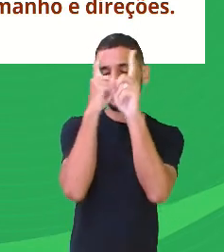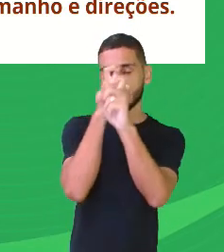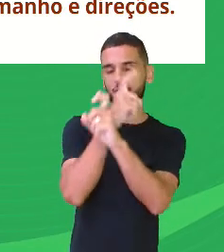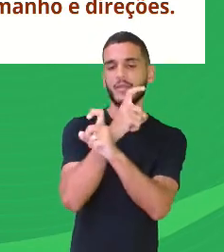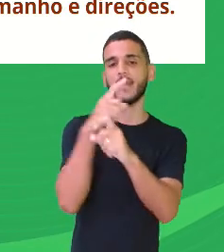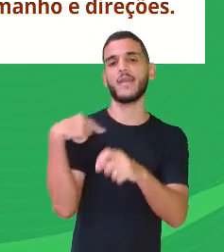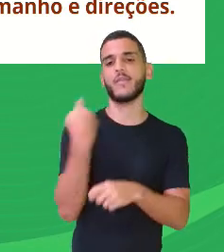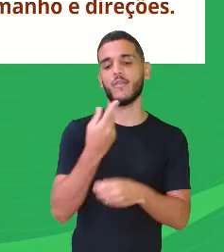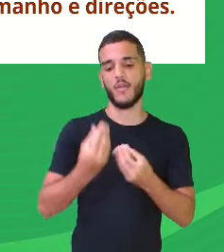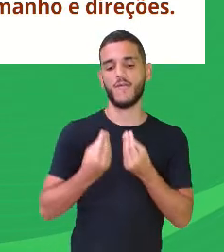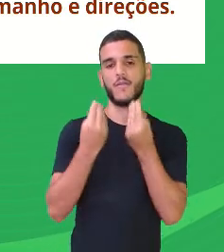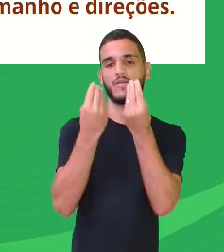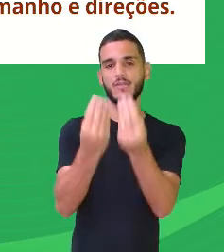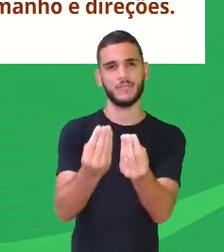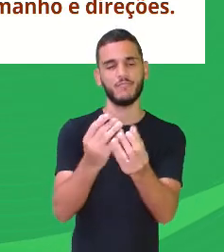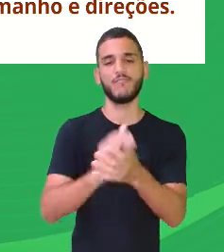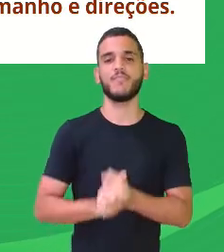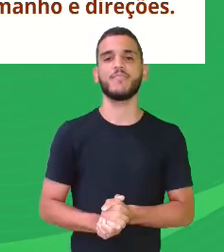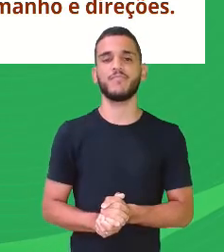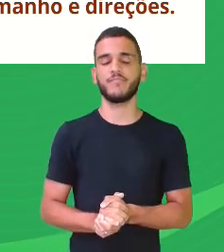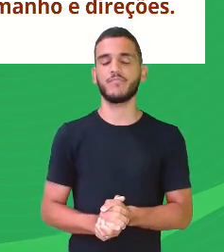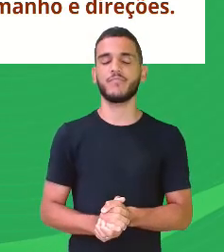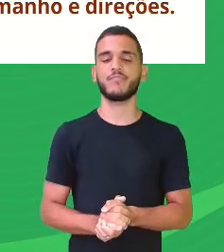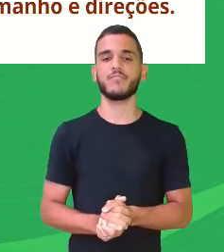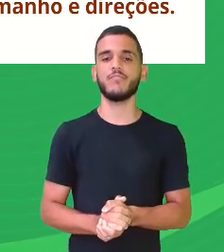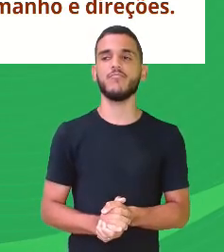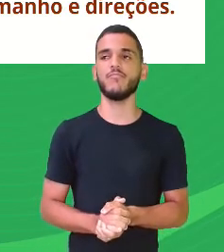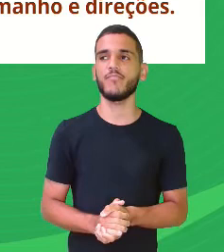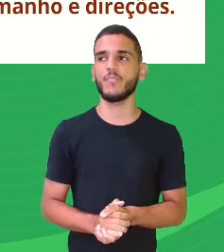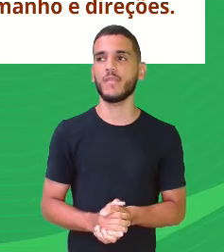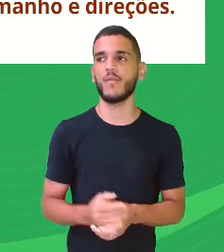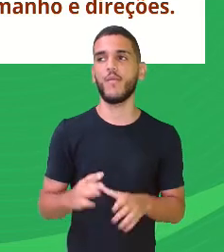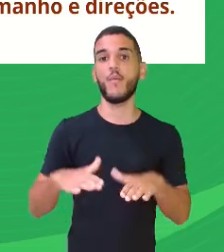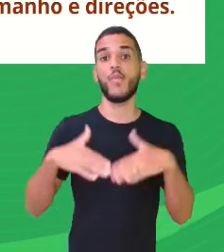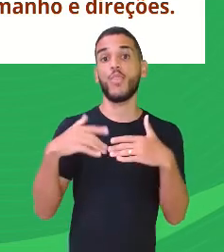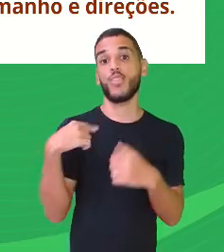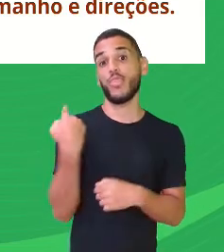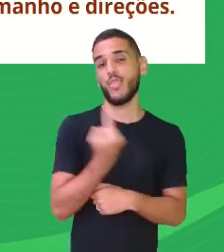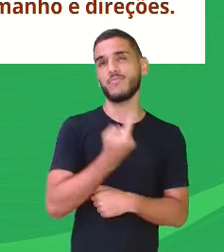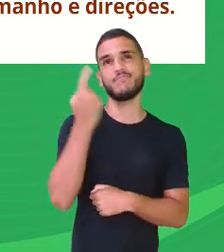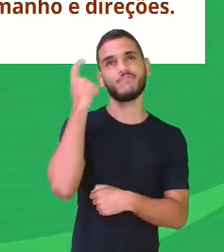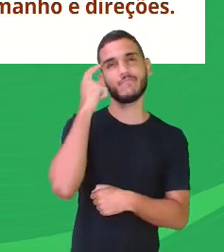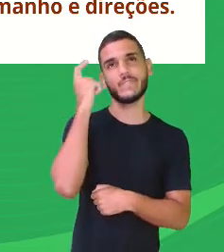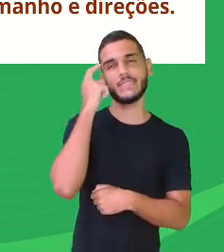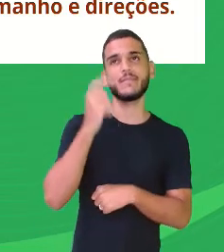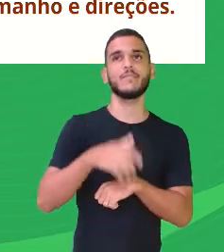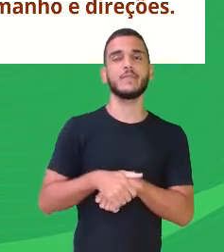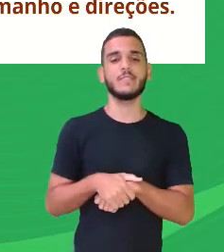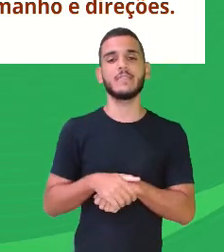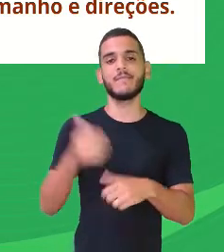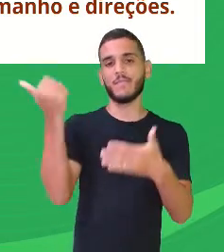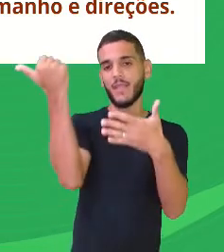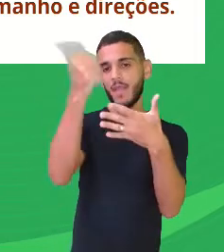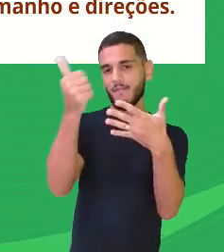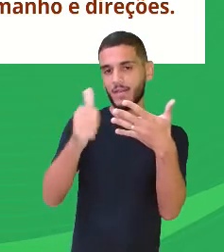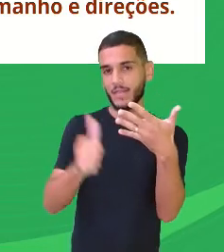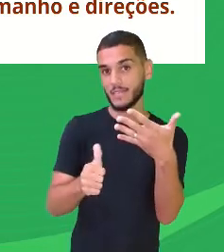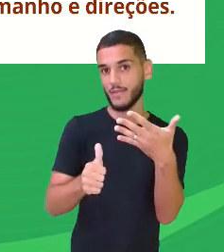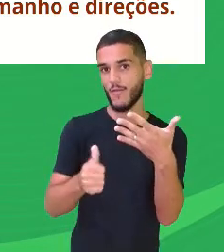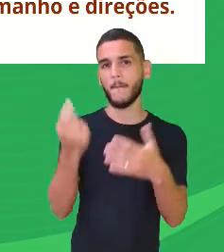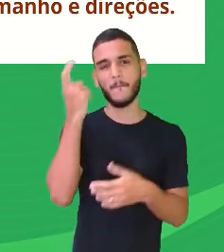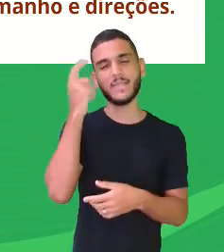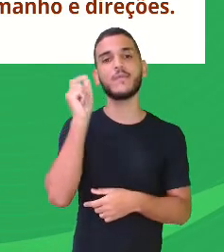Ora, estou sendo propositiva? Sim, estou sendo propositiva. Quando a gente pensa em avaliação, a gente está pensando em propor, porque o que a